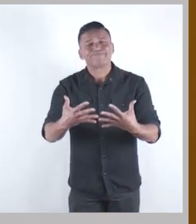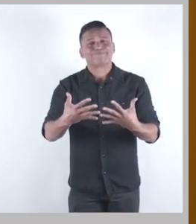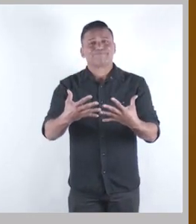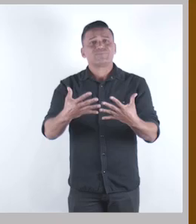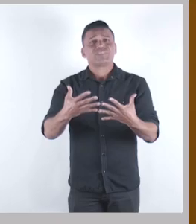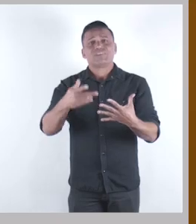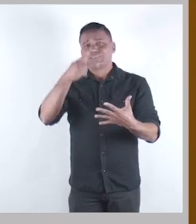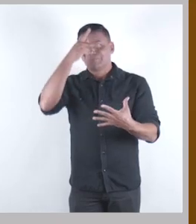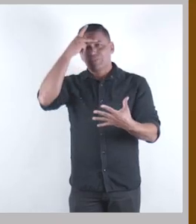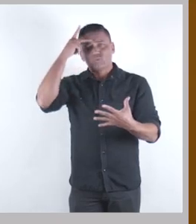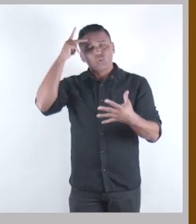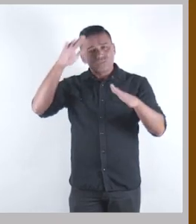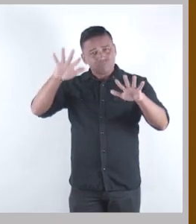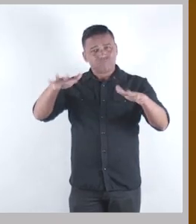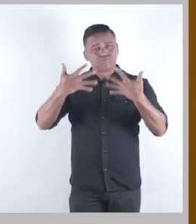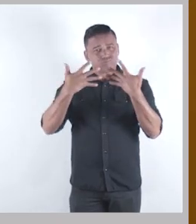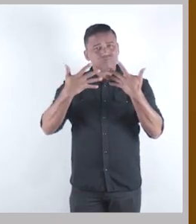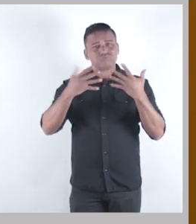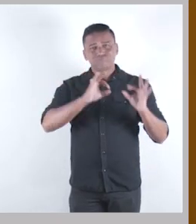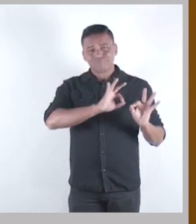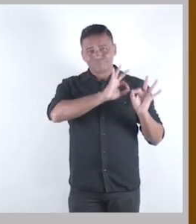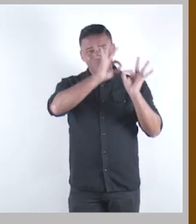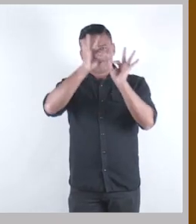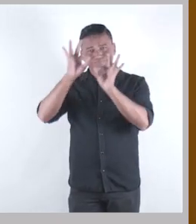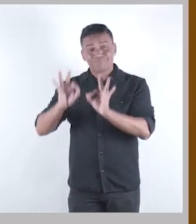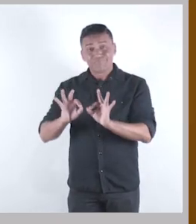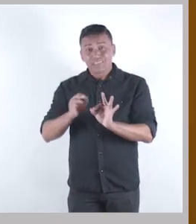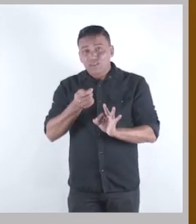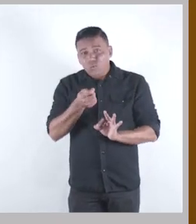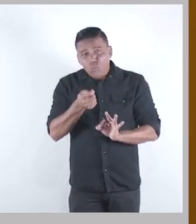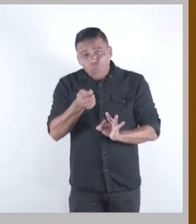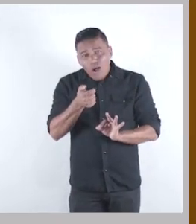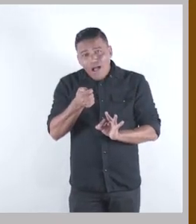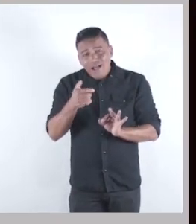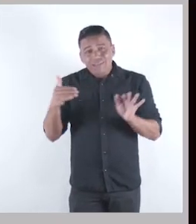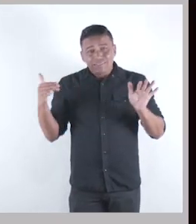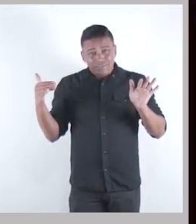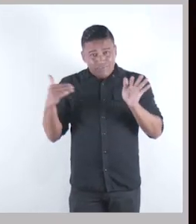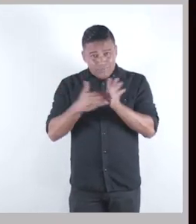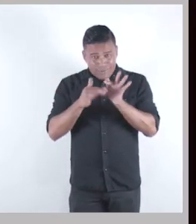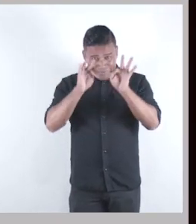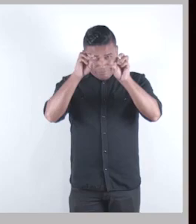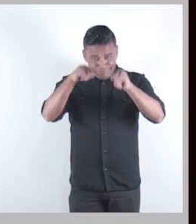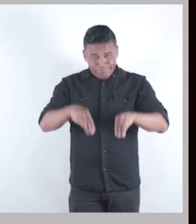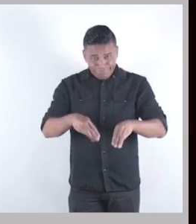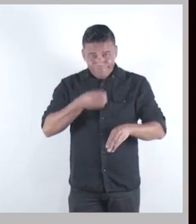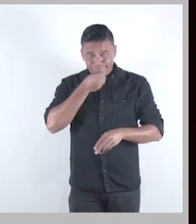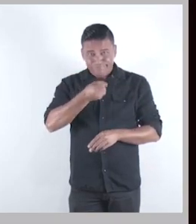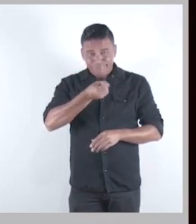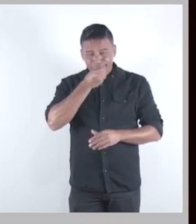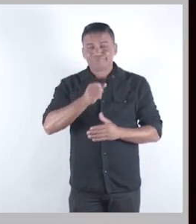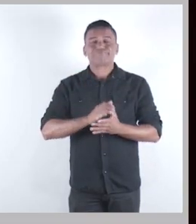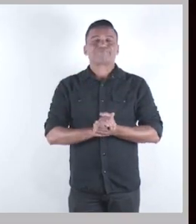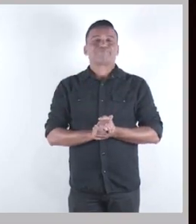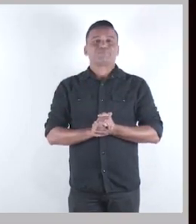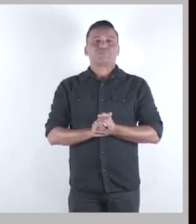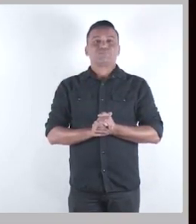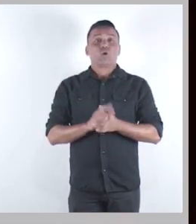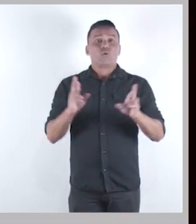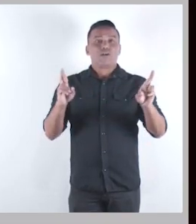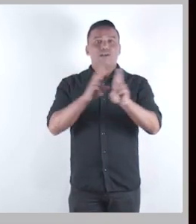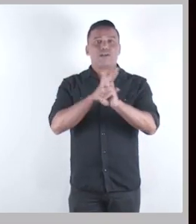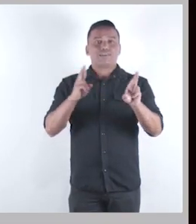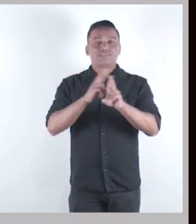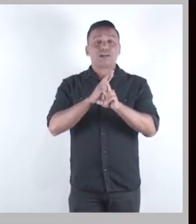nos acompanhando, né, para a gente encaminhar para o fim da entrevista, falasse dessa relação